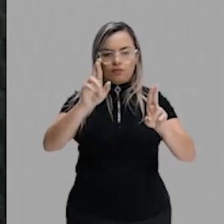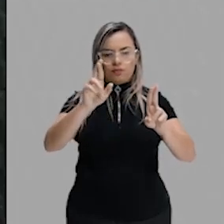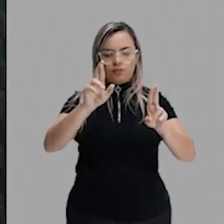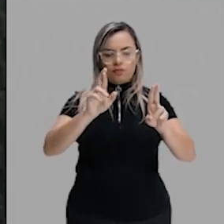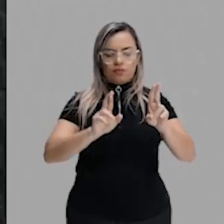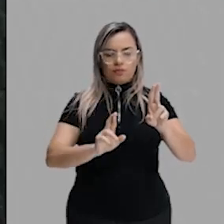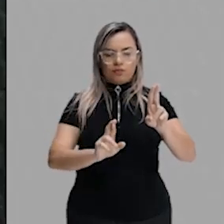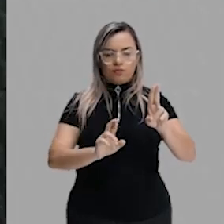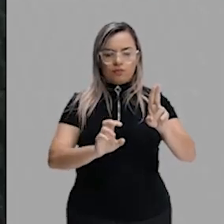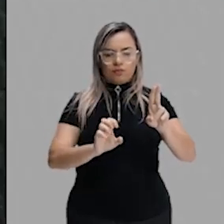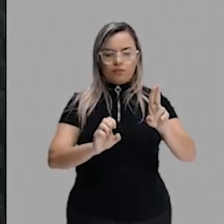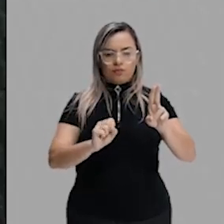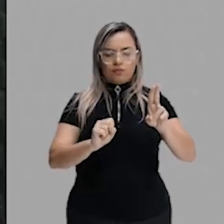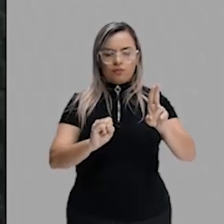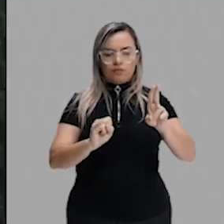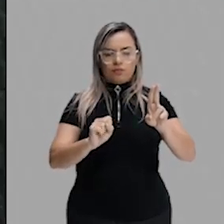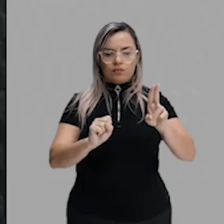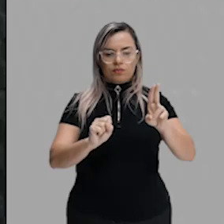resistência,